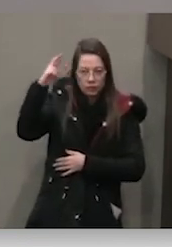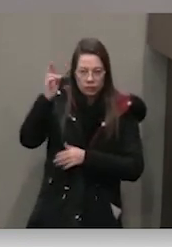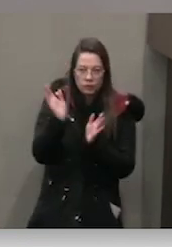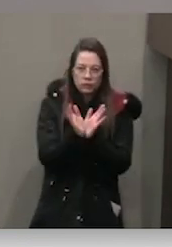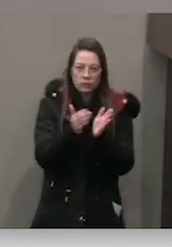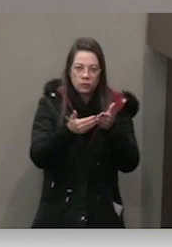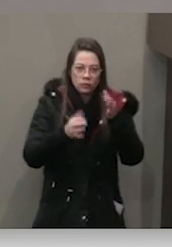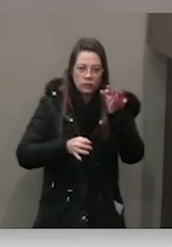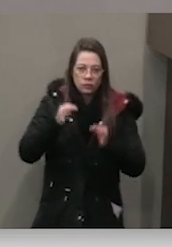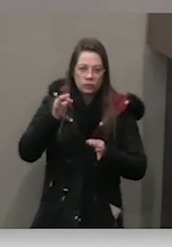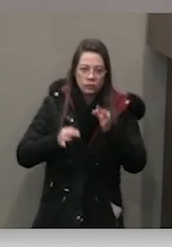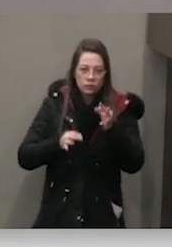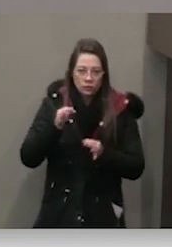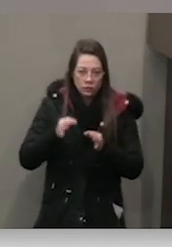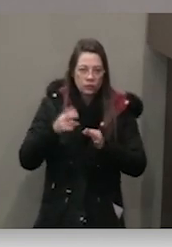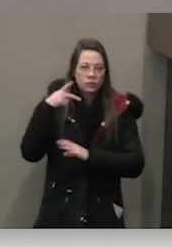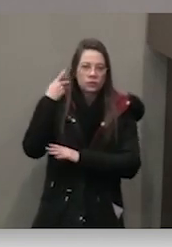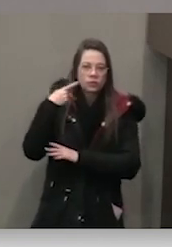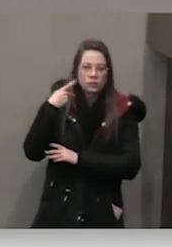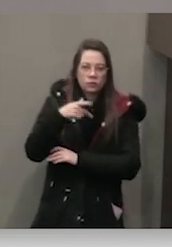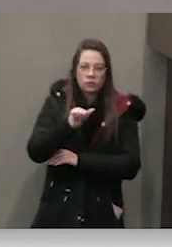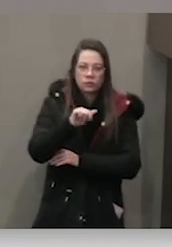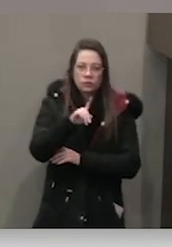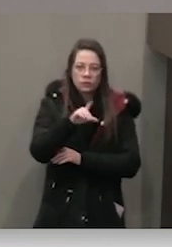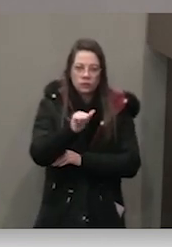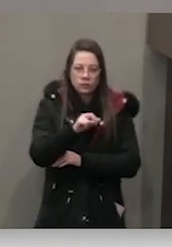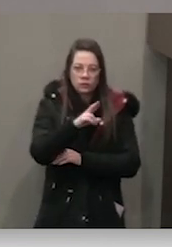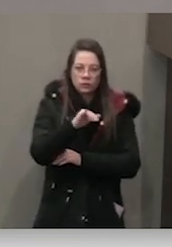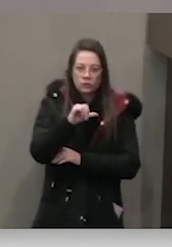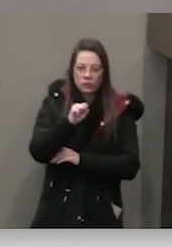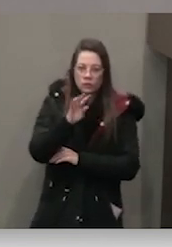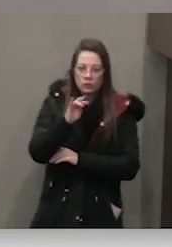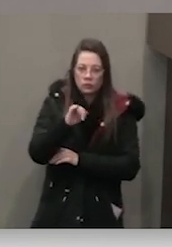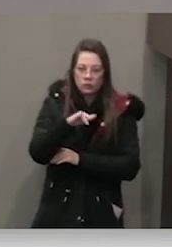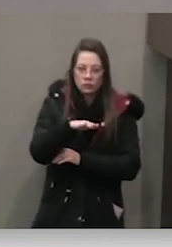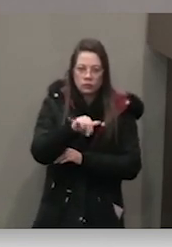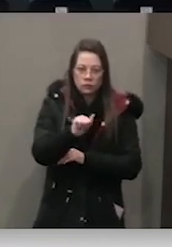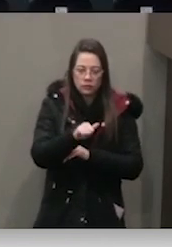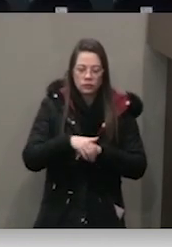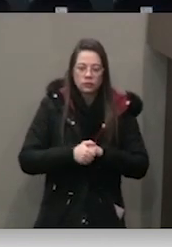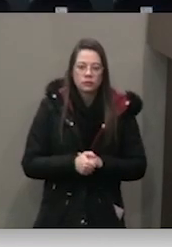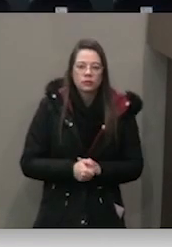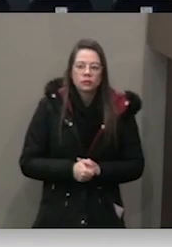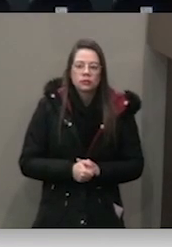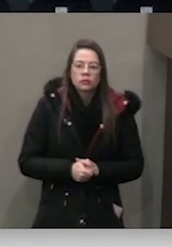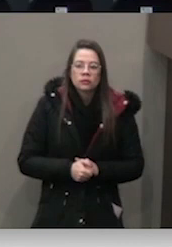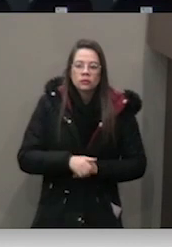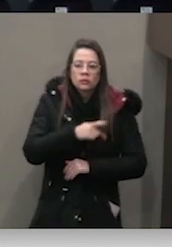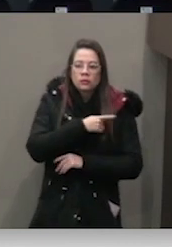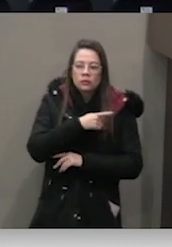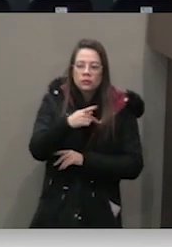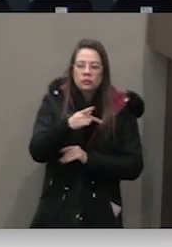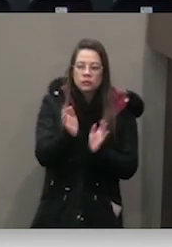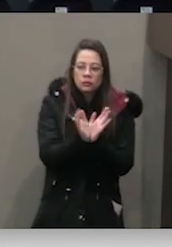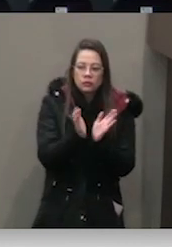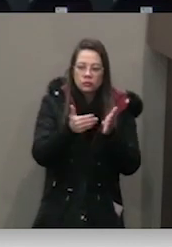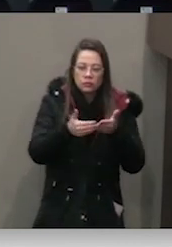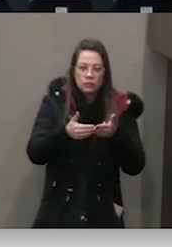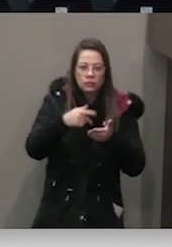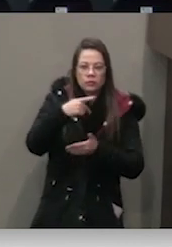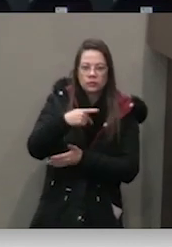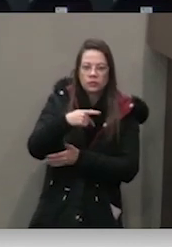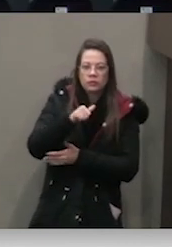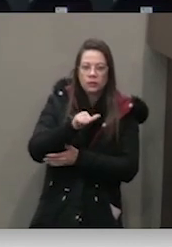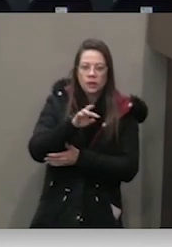Constituição e Justiça, a vereadora Ada Cristina Munareto. Presidente da Comissão de Patrimônio e